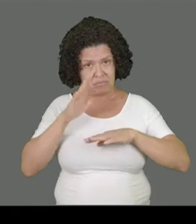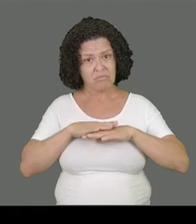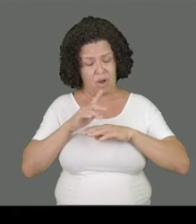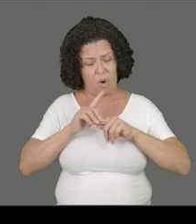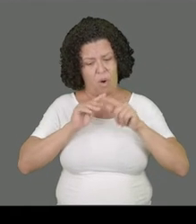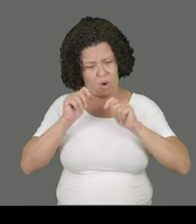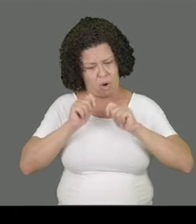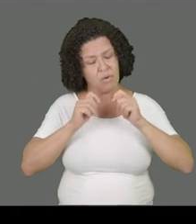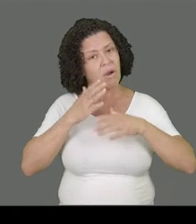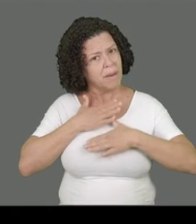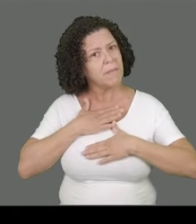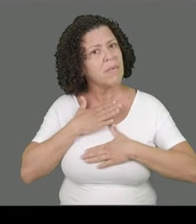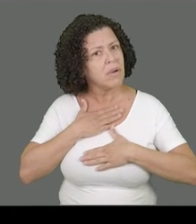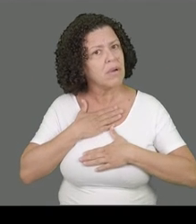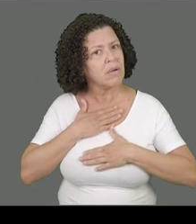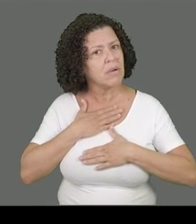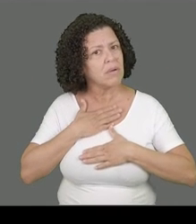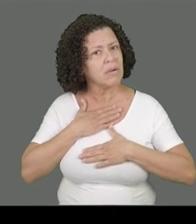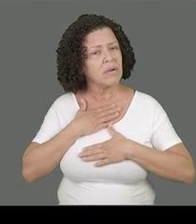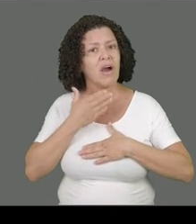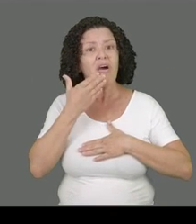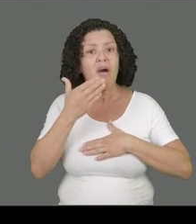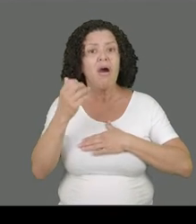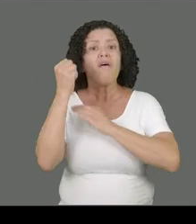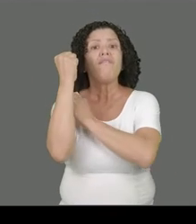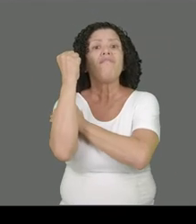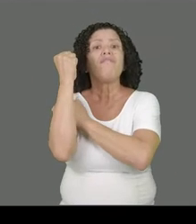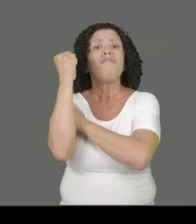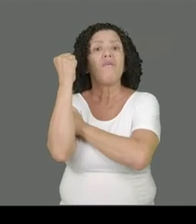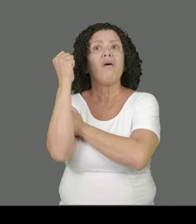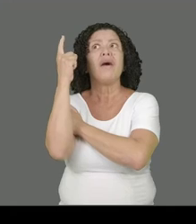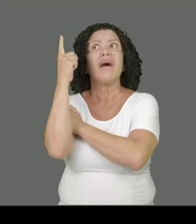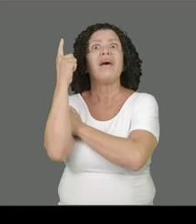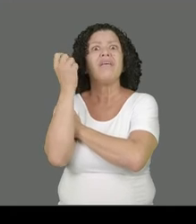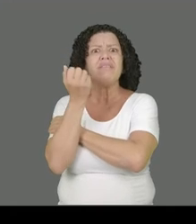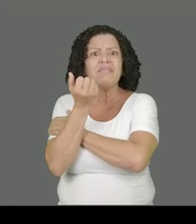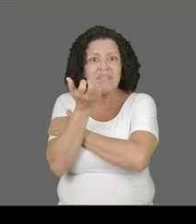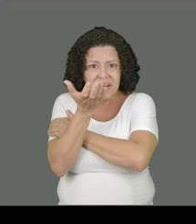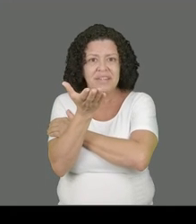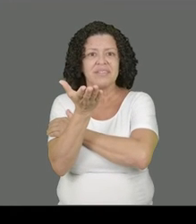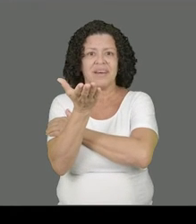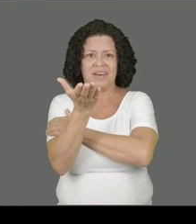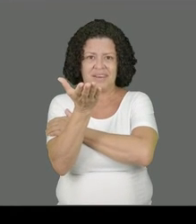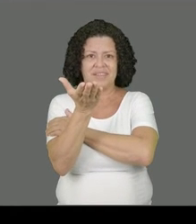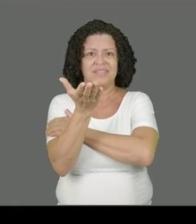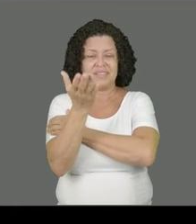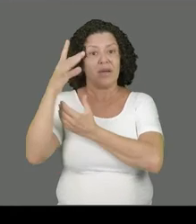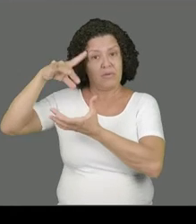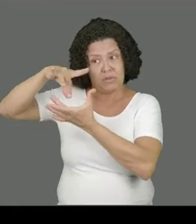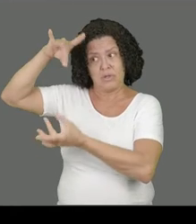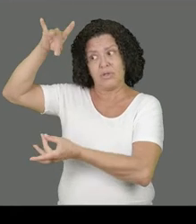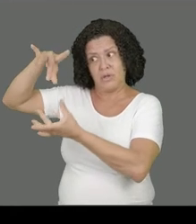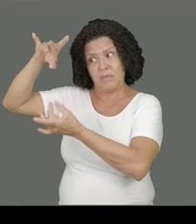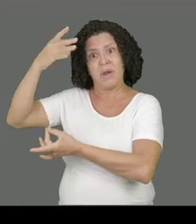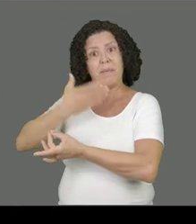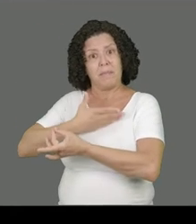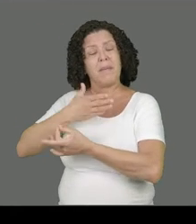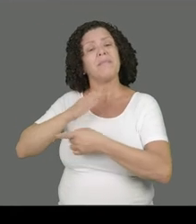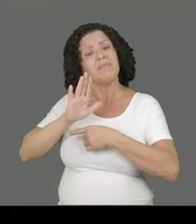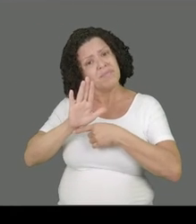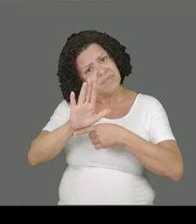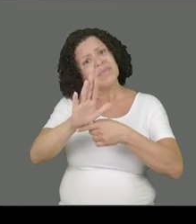pode controlar nós mesmos. Então pedir força, e essa força vai vir, pedir assistência dos